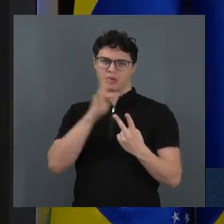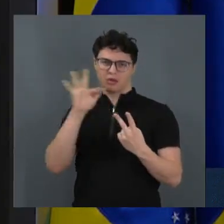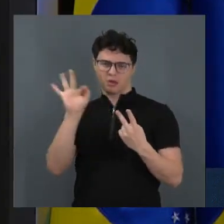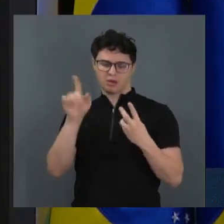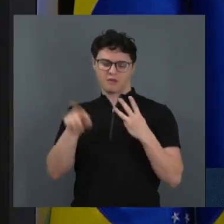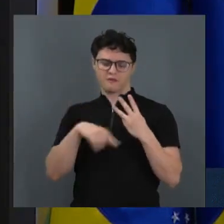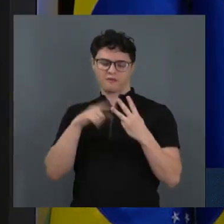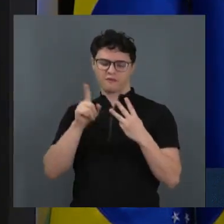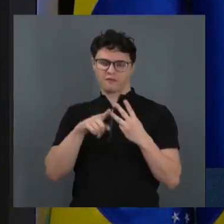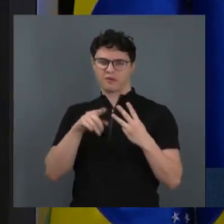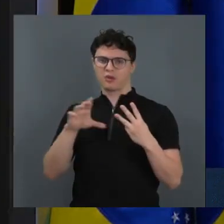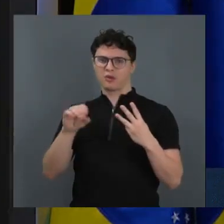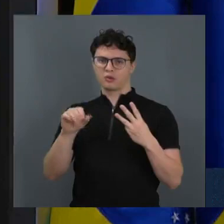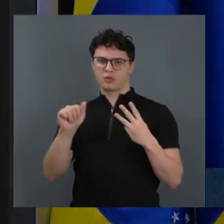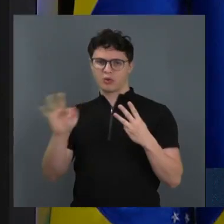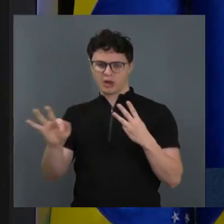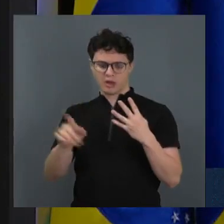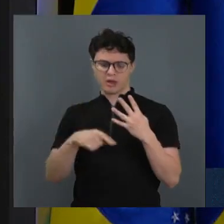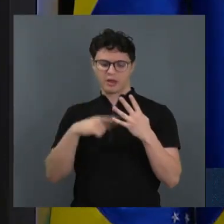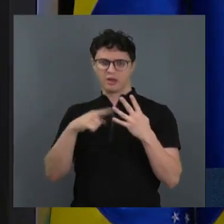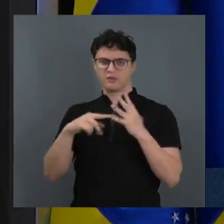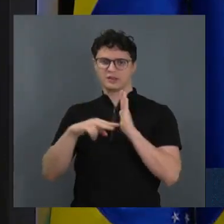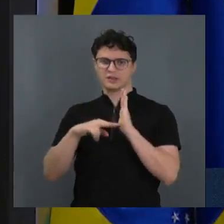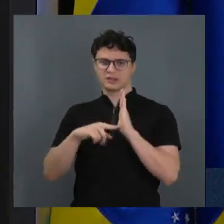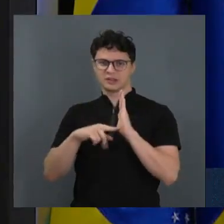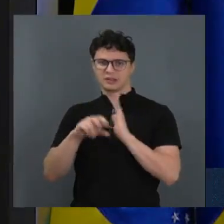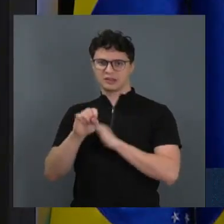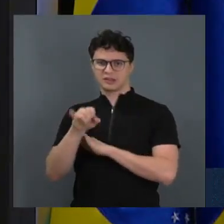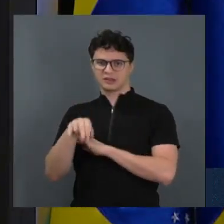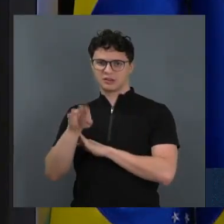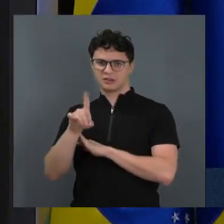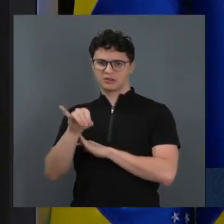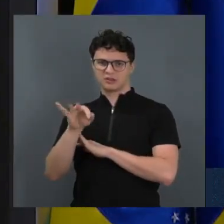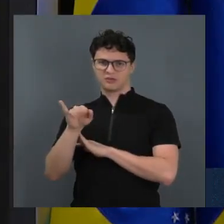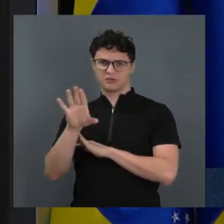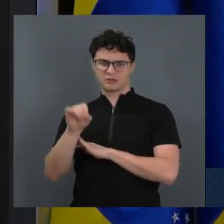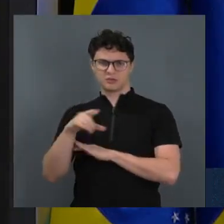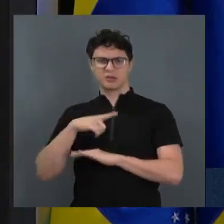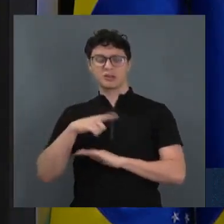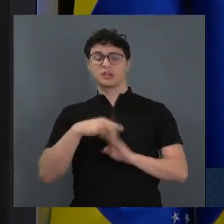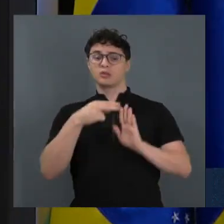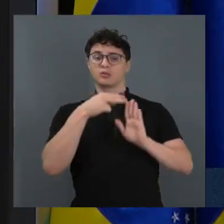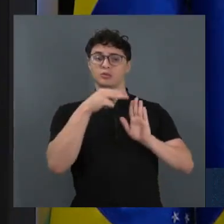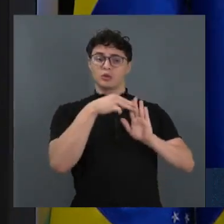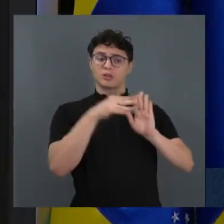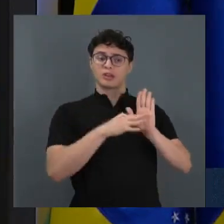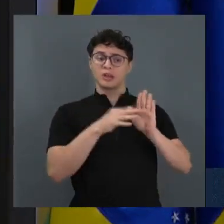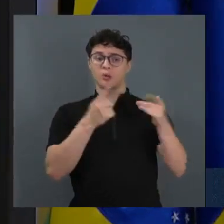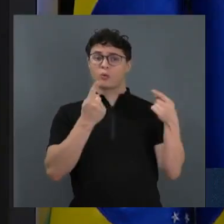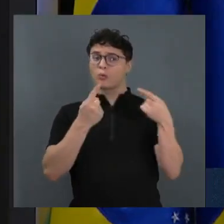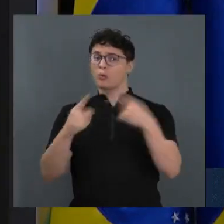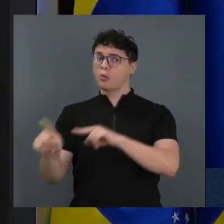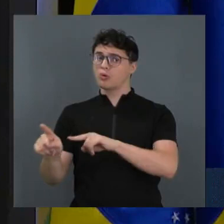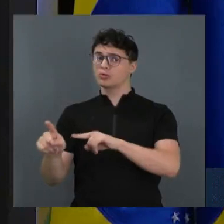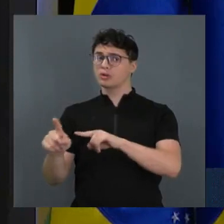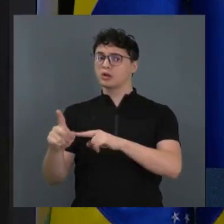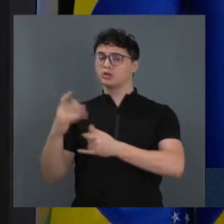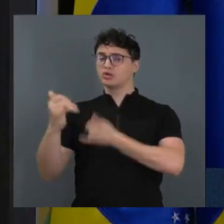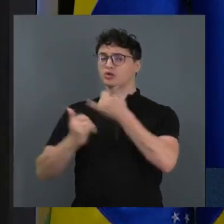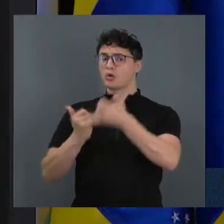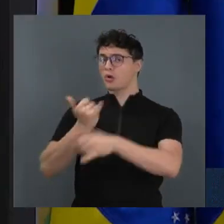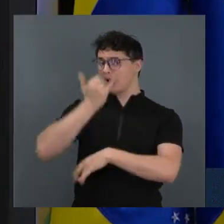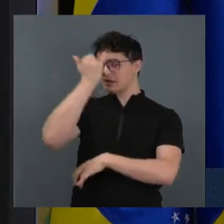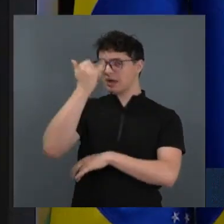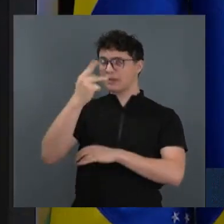Federal, COAF, Sindifisco, têm notas técnicas contra esse